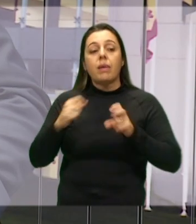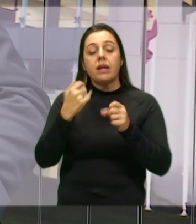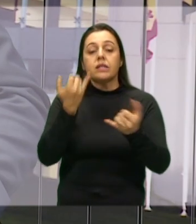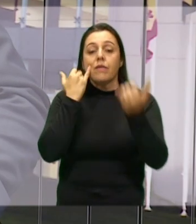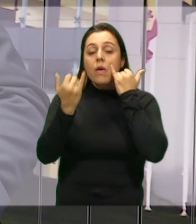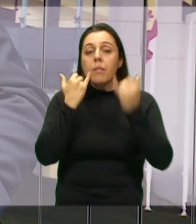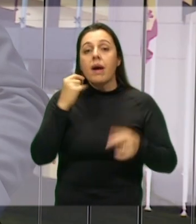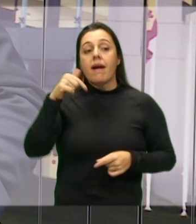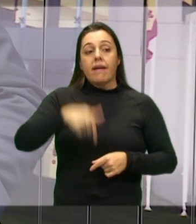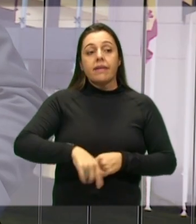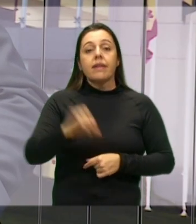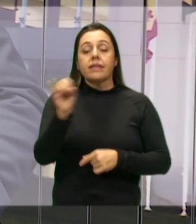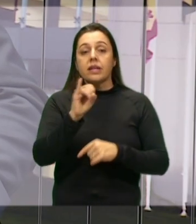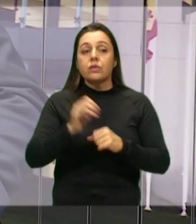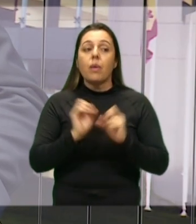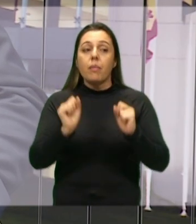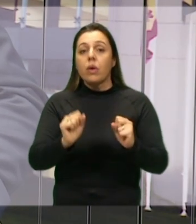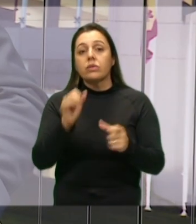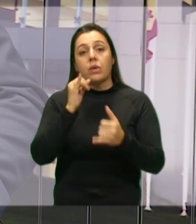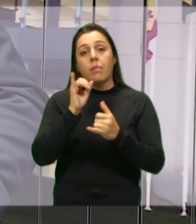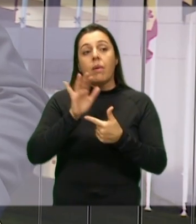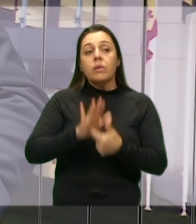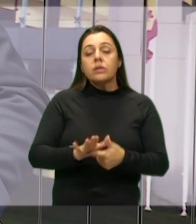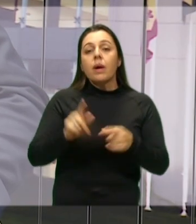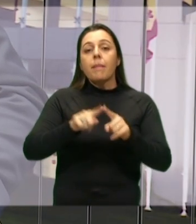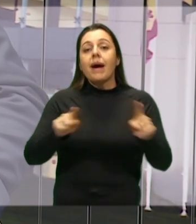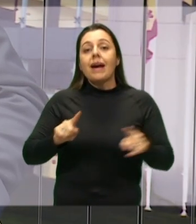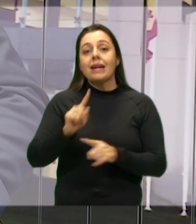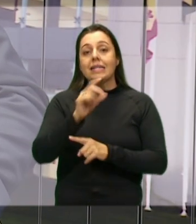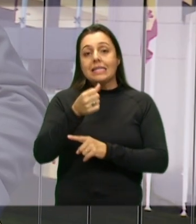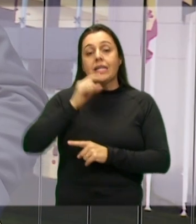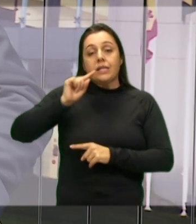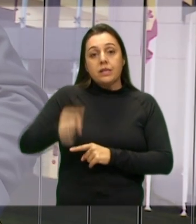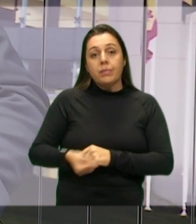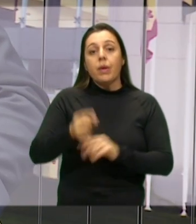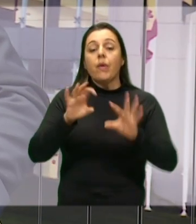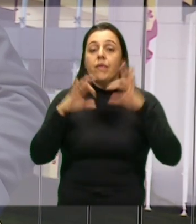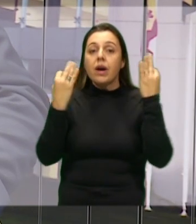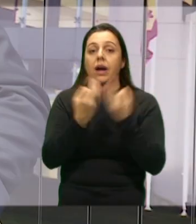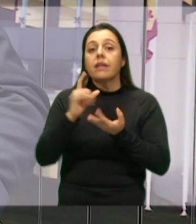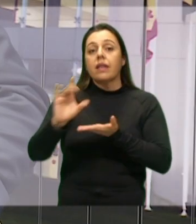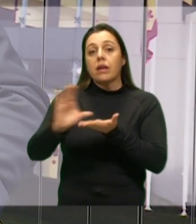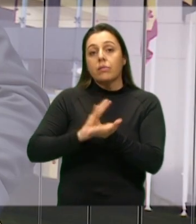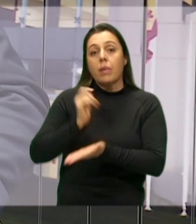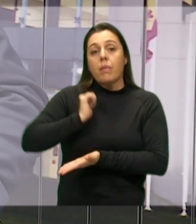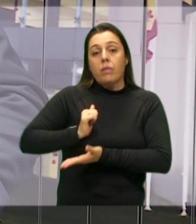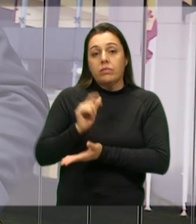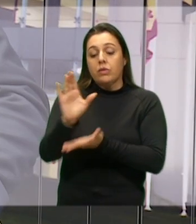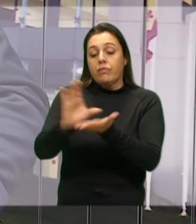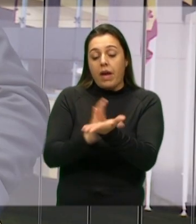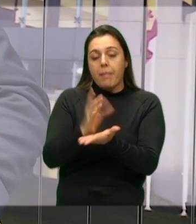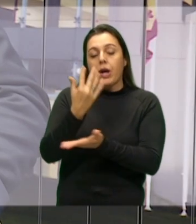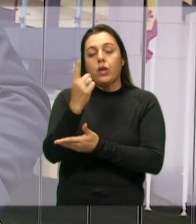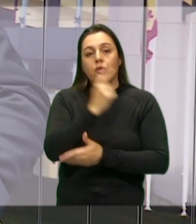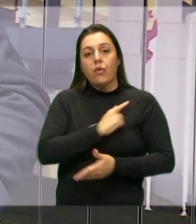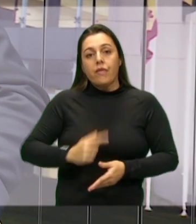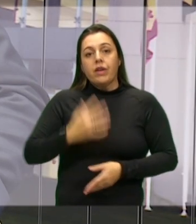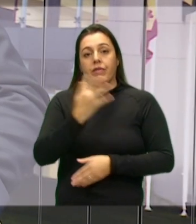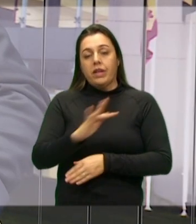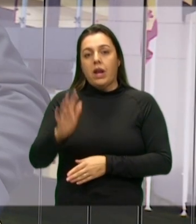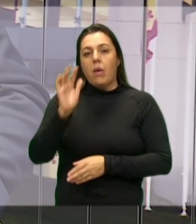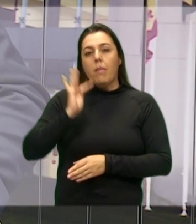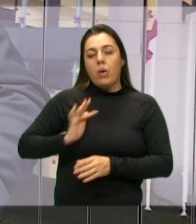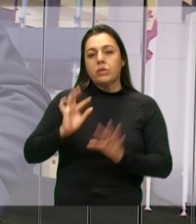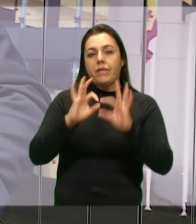dados. Aqui em Itajaí, pode não parecer, mas mais de 6 mil famílias recebem Bolsa Família no município. Então imagina